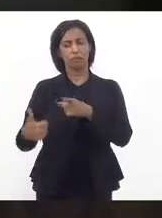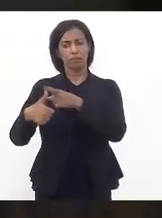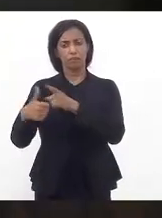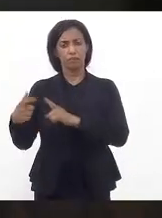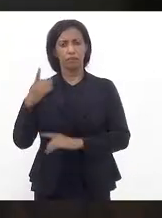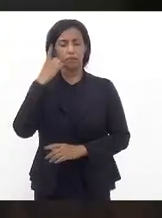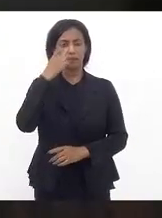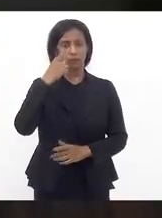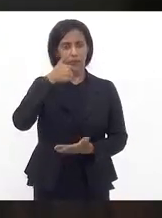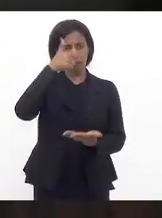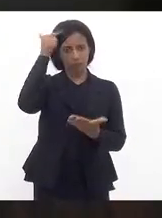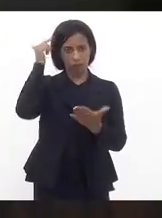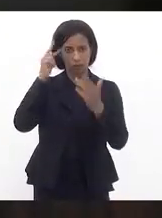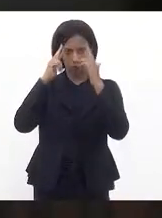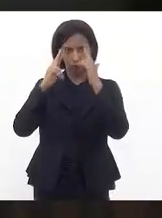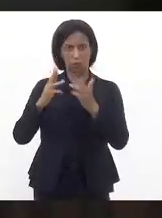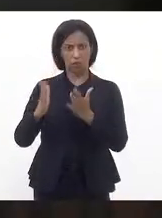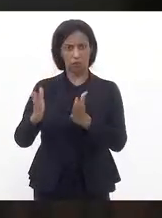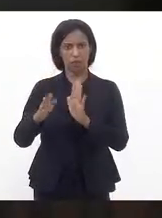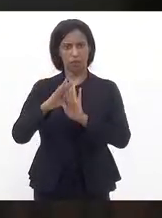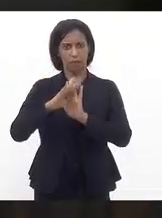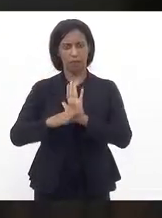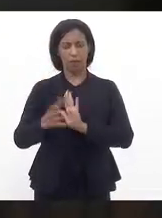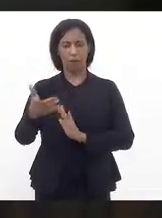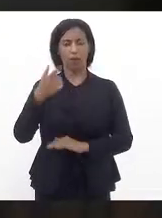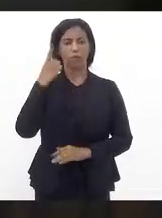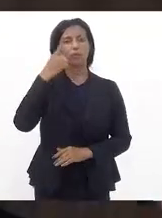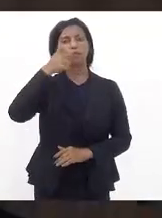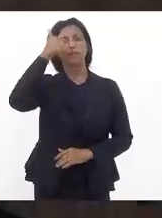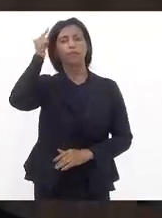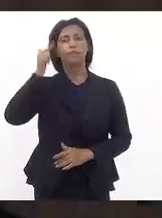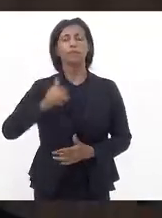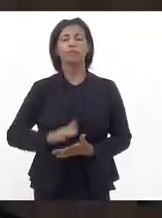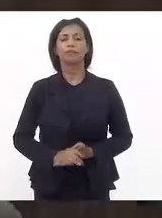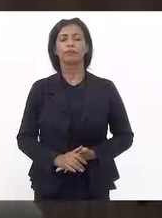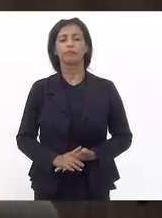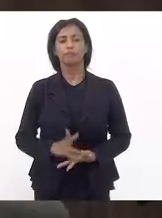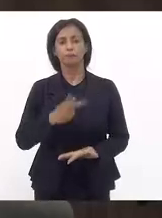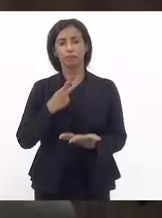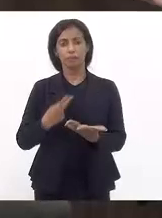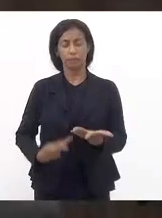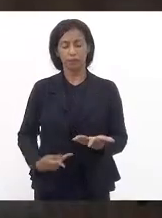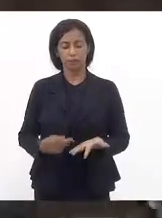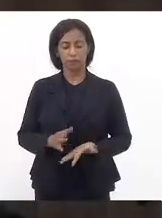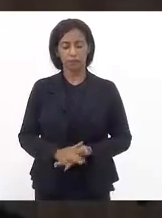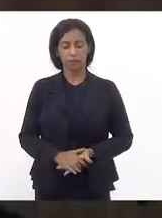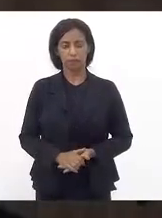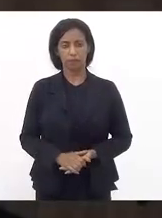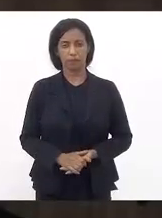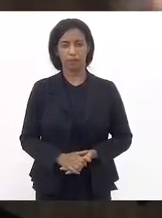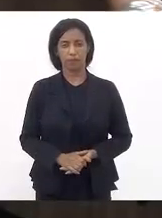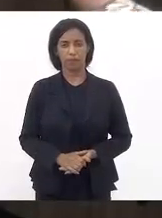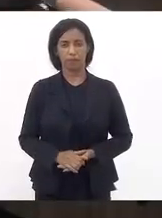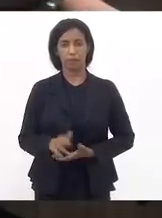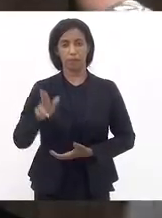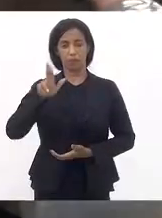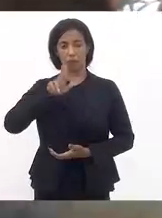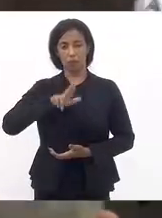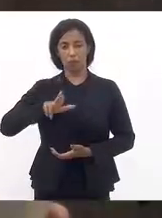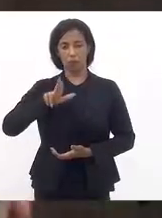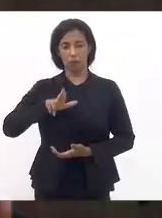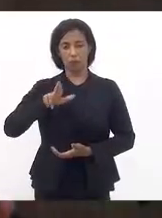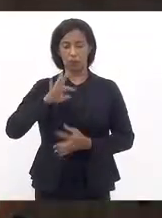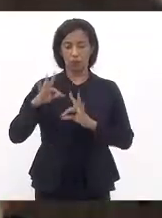primeiro Vamos respeitar aqui pela Deputado Luiz Paulo senhora presidente e usando